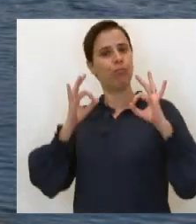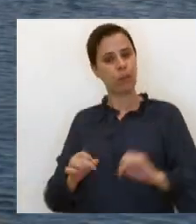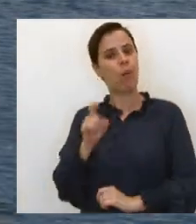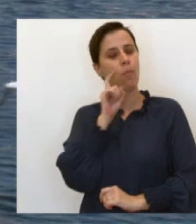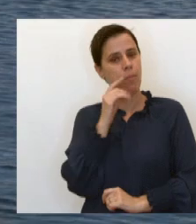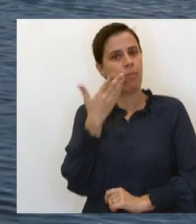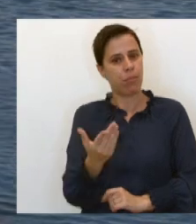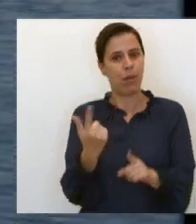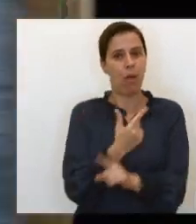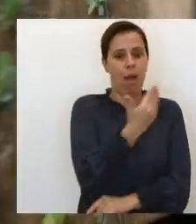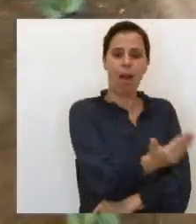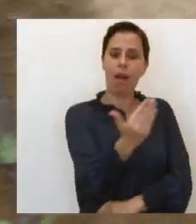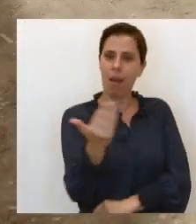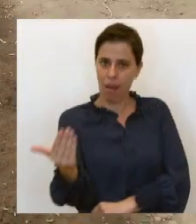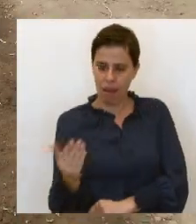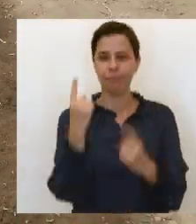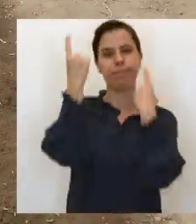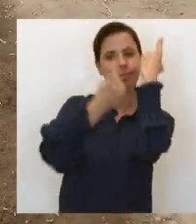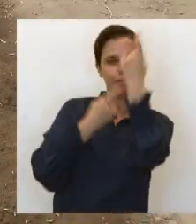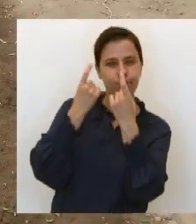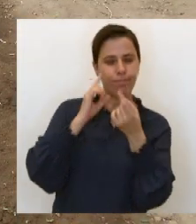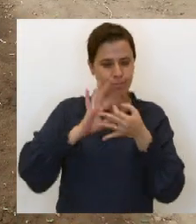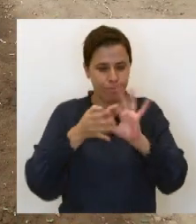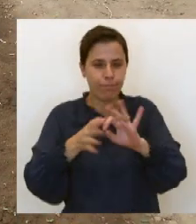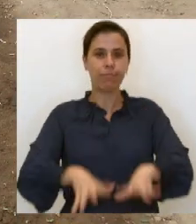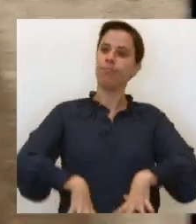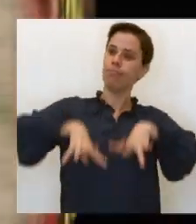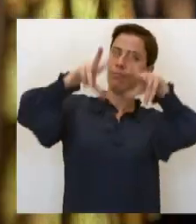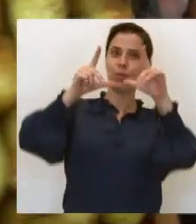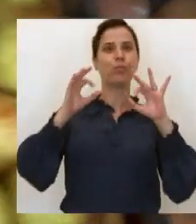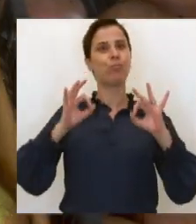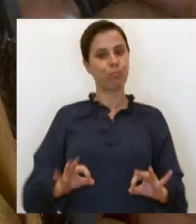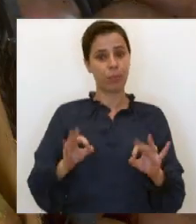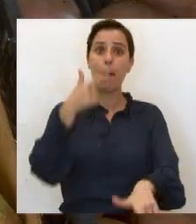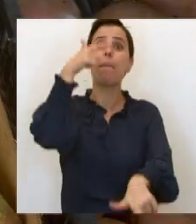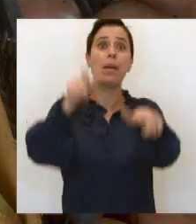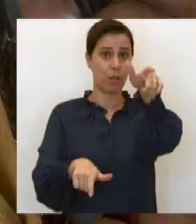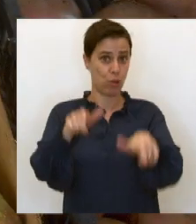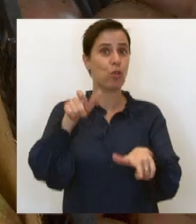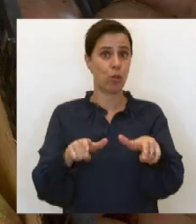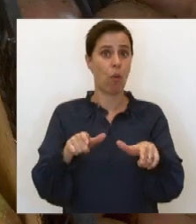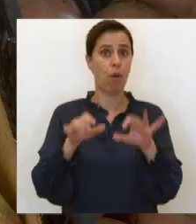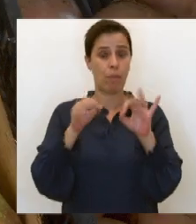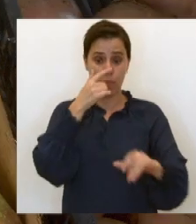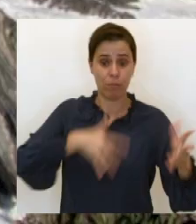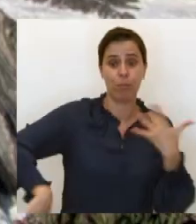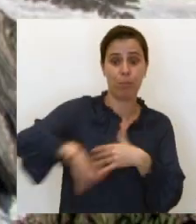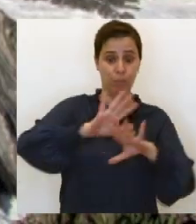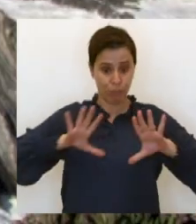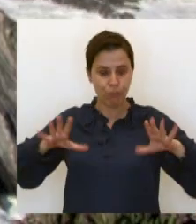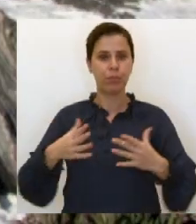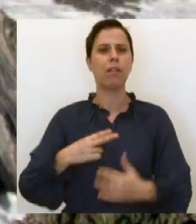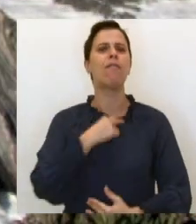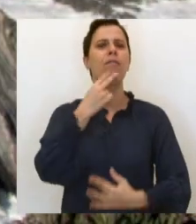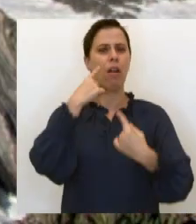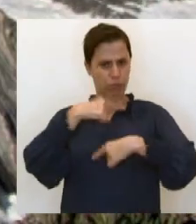utilização sustentada dos recursos. Pensar e construir o desenvolvimento em que as pessoas, as populações, tenham